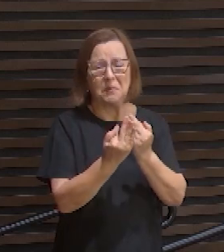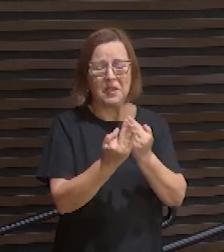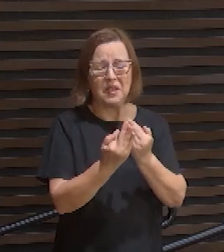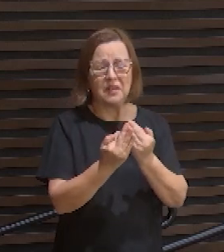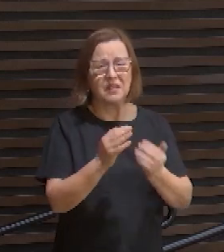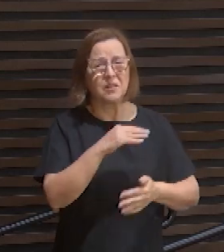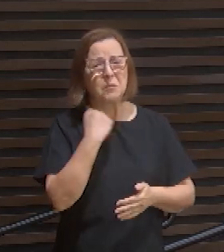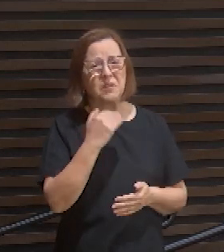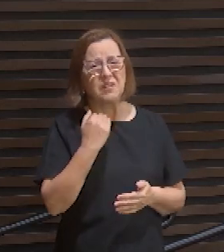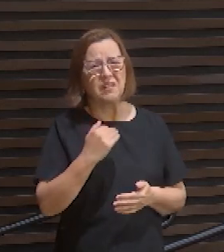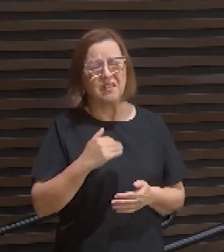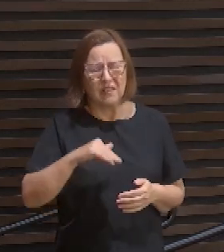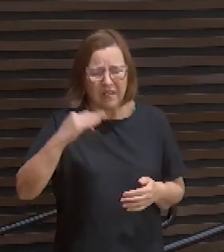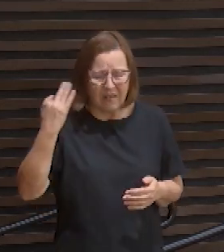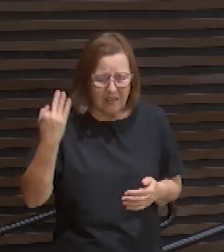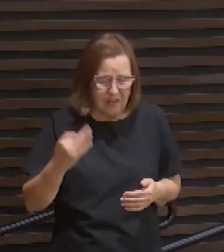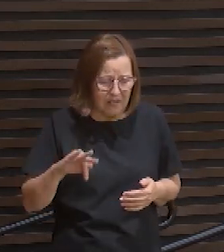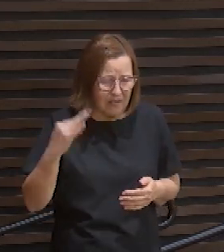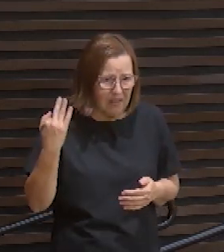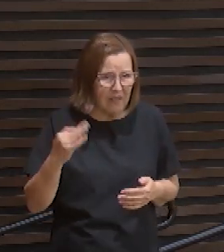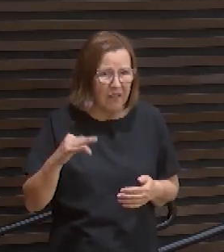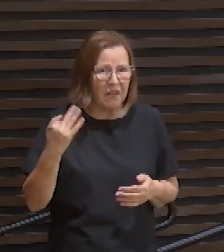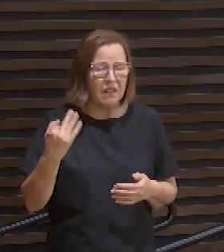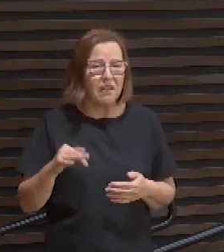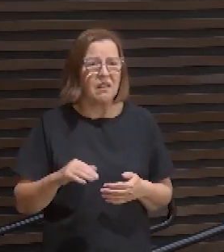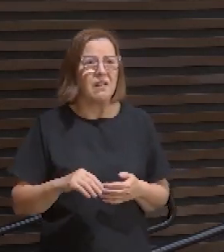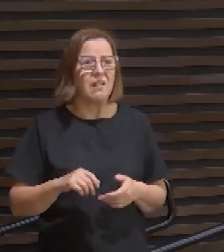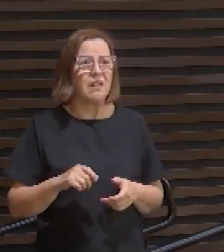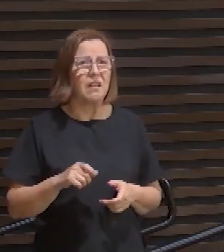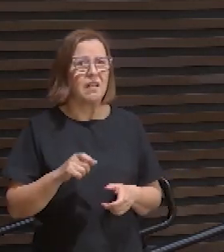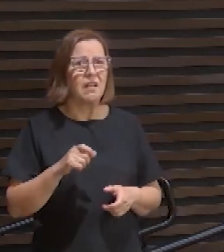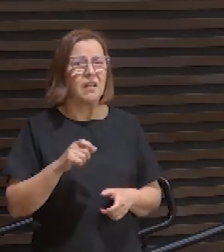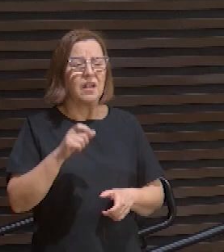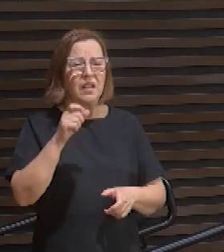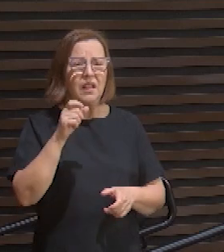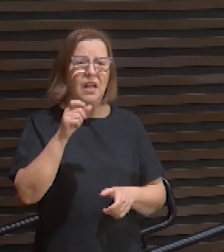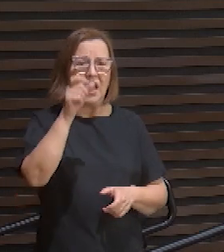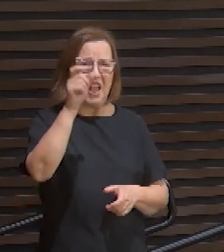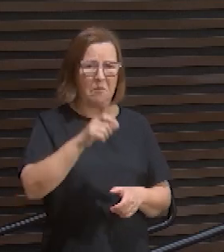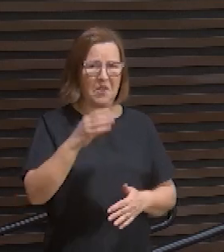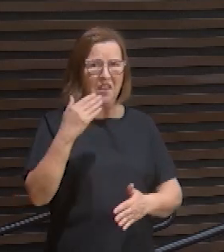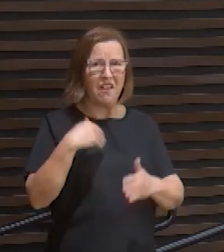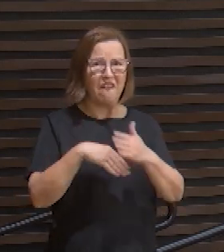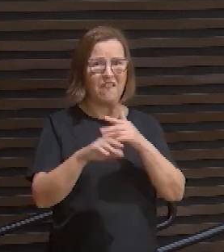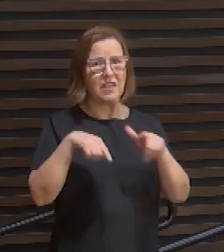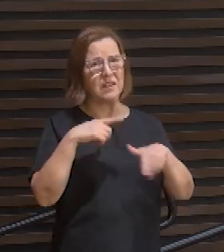Que dor, irmãos. A pessoa sai para trabalhar e não volta.